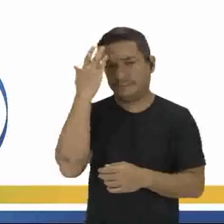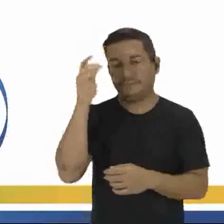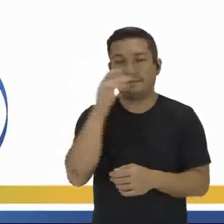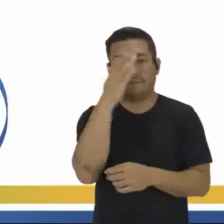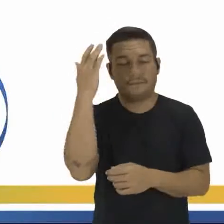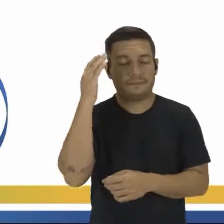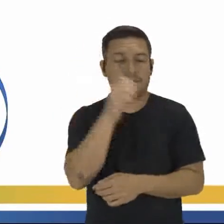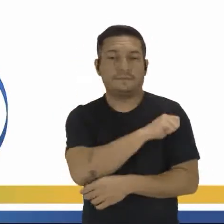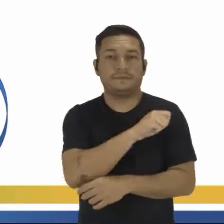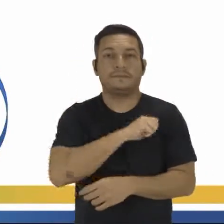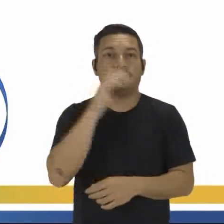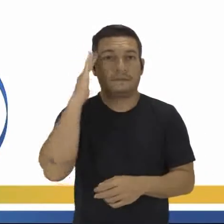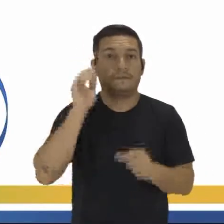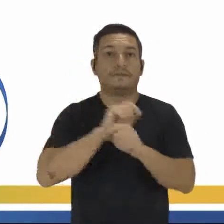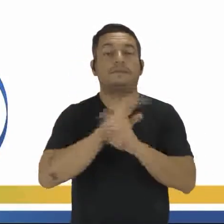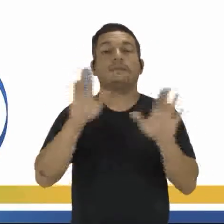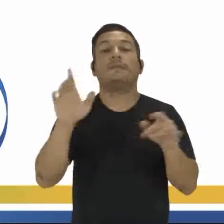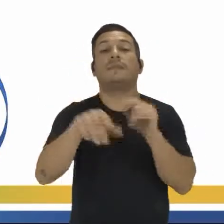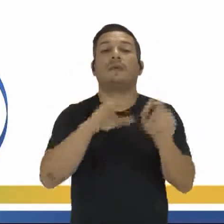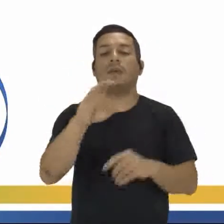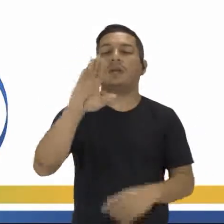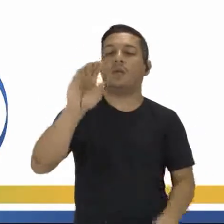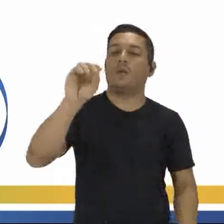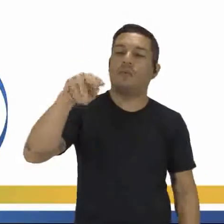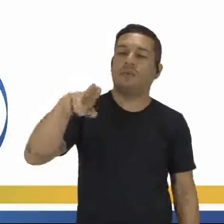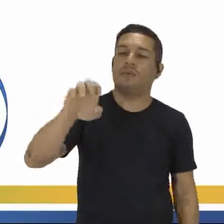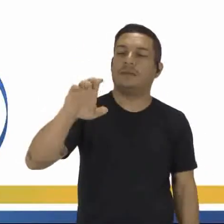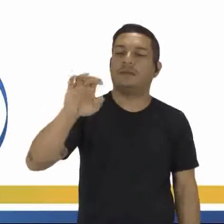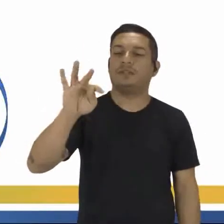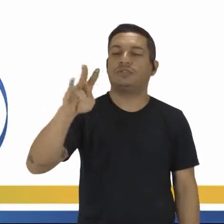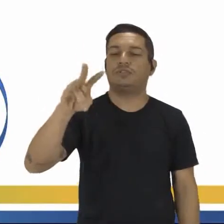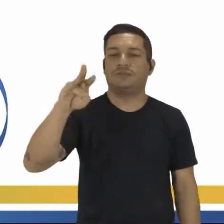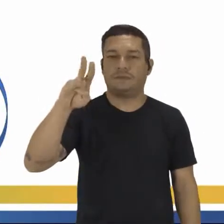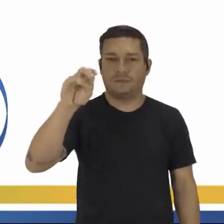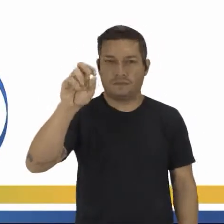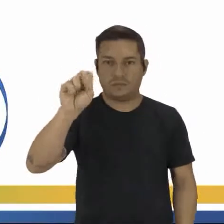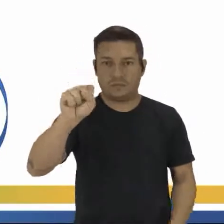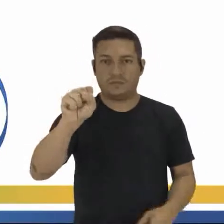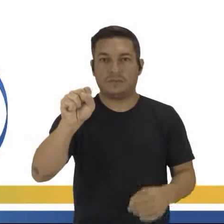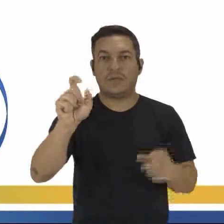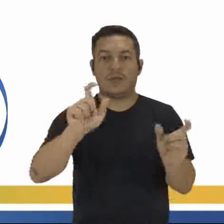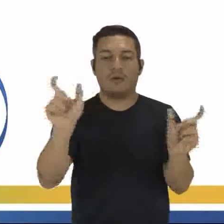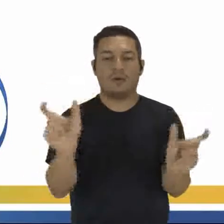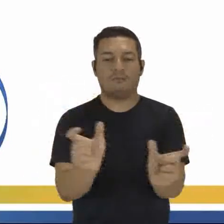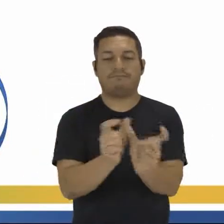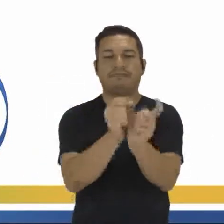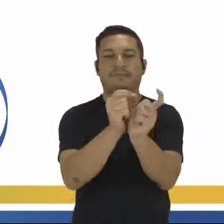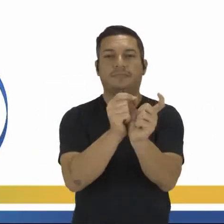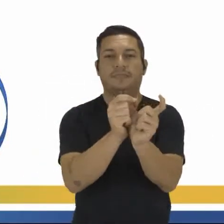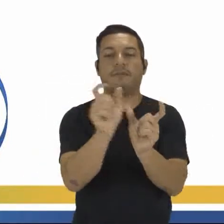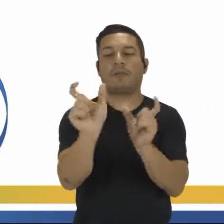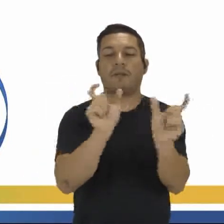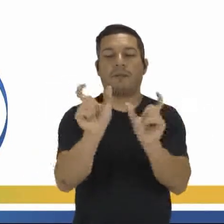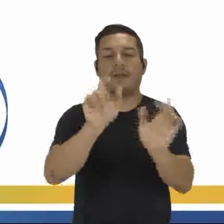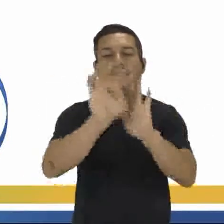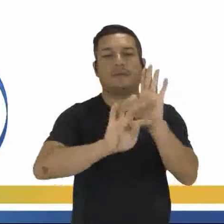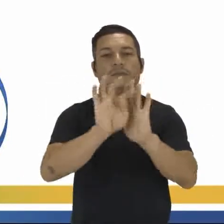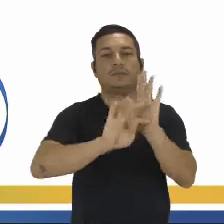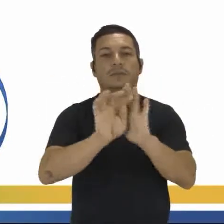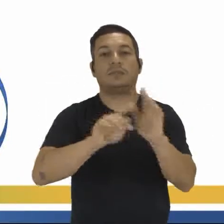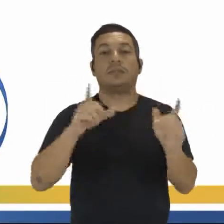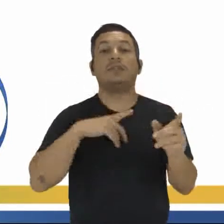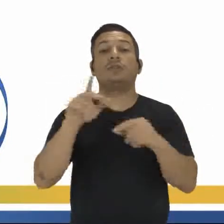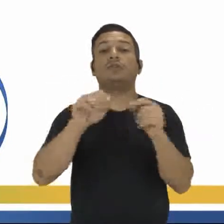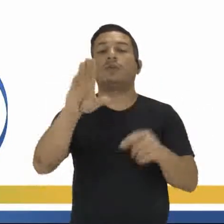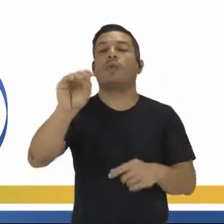entender, de conectivos. É porque eles estabelecem uma conexão, tanto entre as palavras do texto, gerando o que nós chamamos de